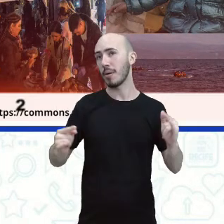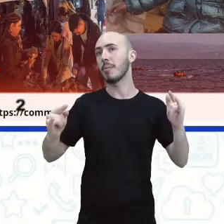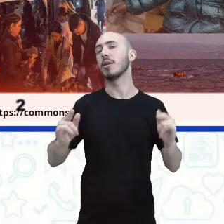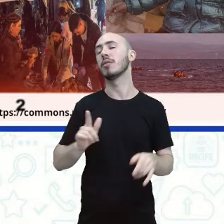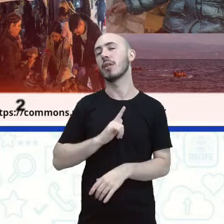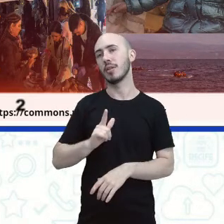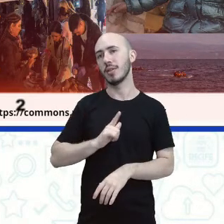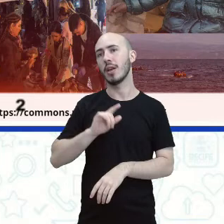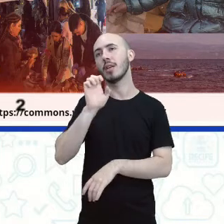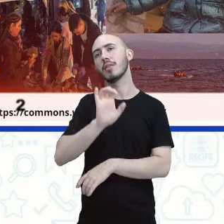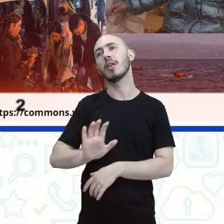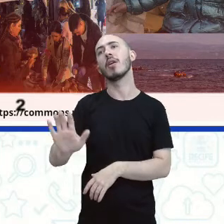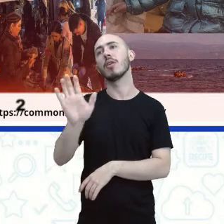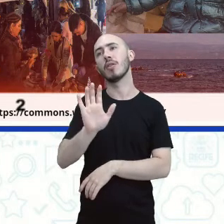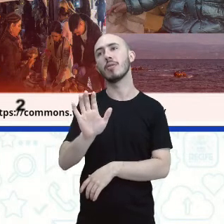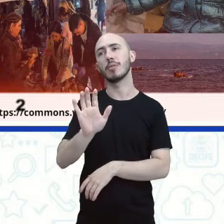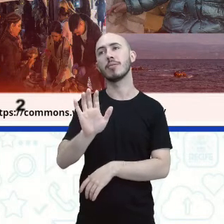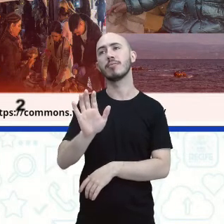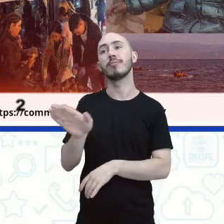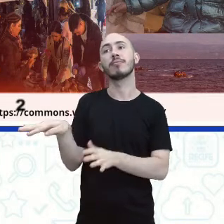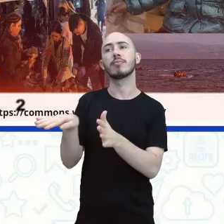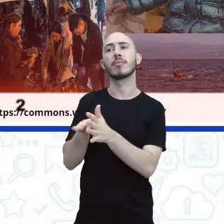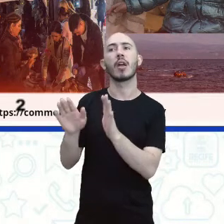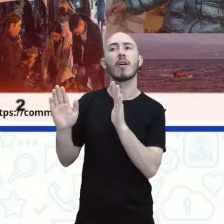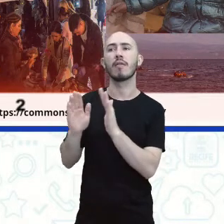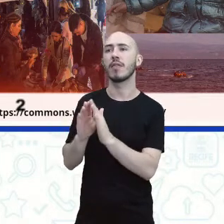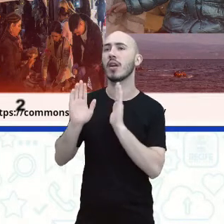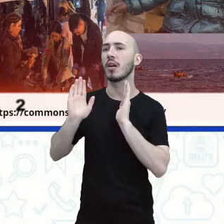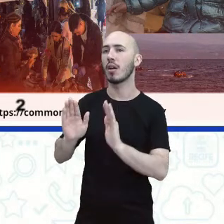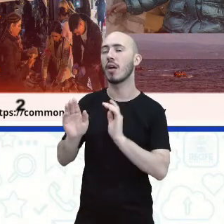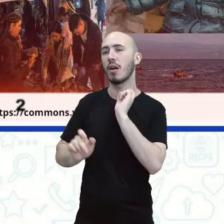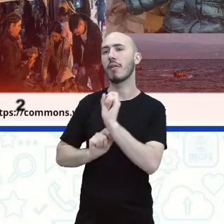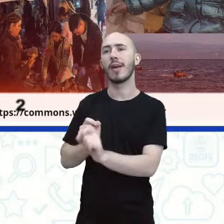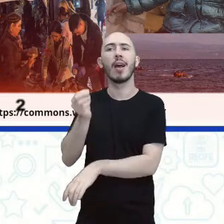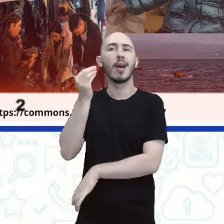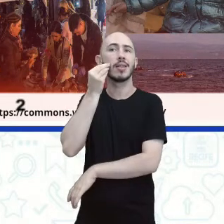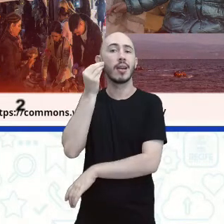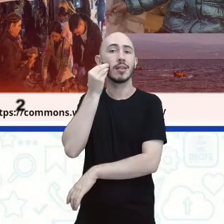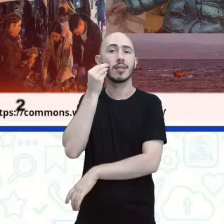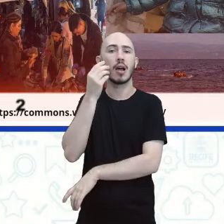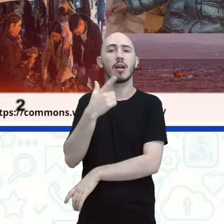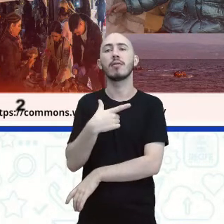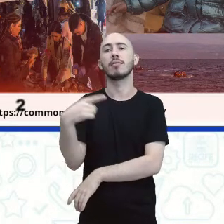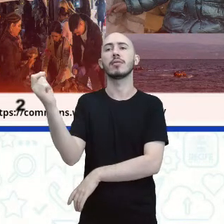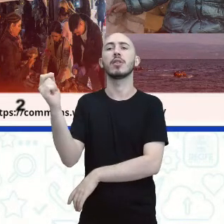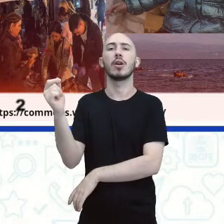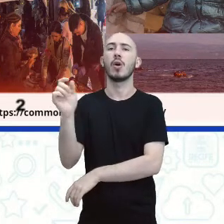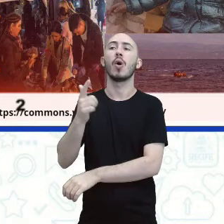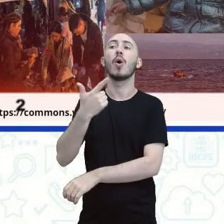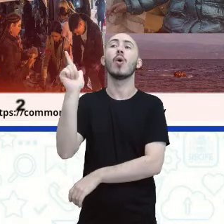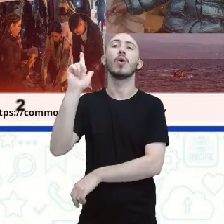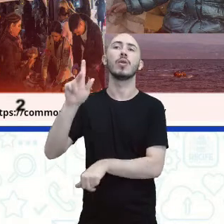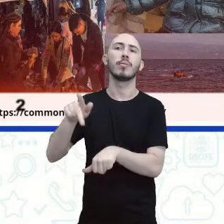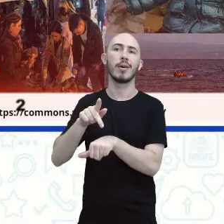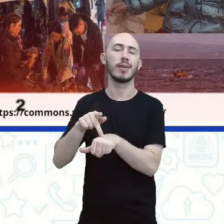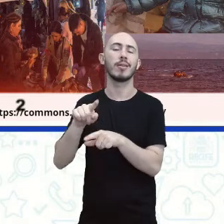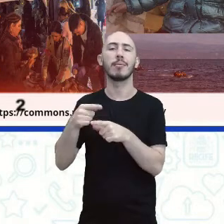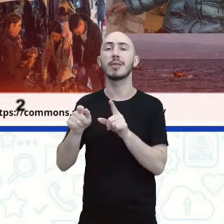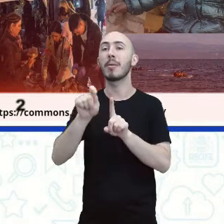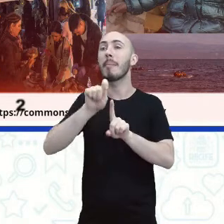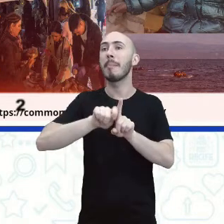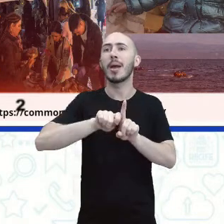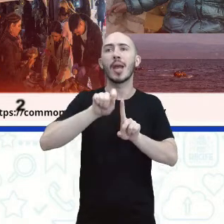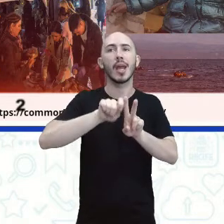Eles chegam lá, ficam no acampamento para depois tentar asilo em algum outro país. Mas às vezes passam meses nesses acampamentos, professor, lá,